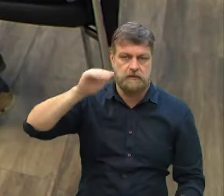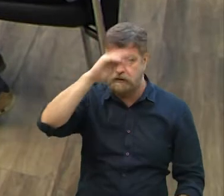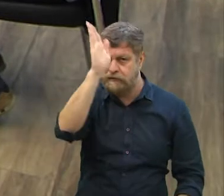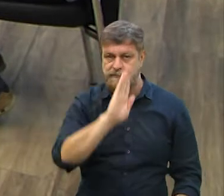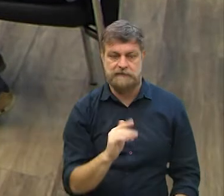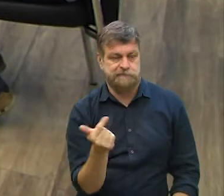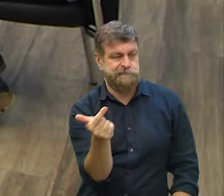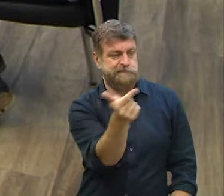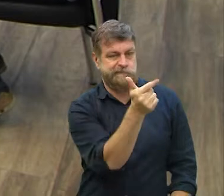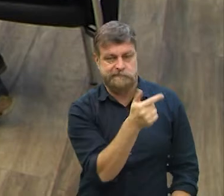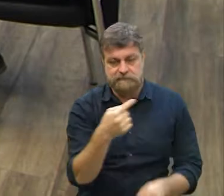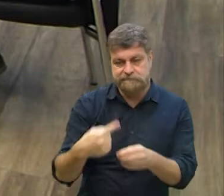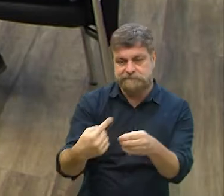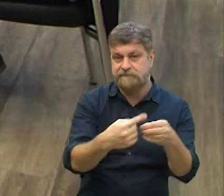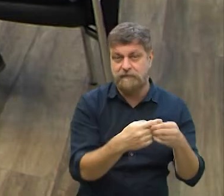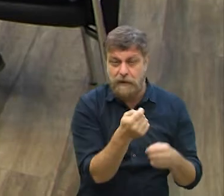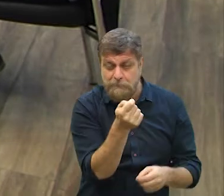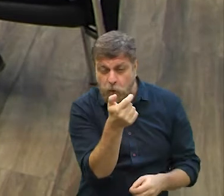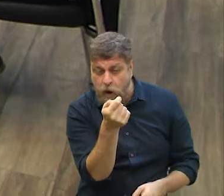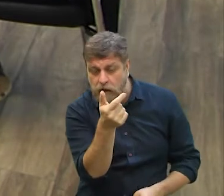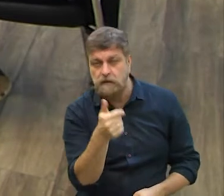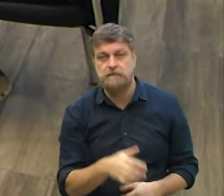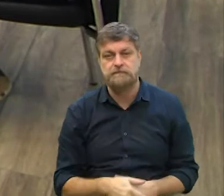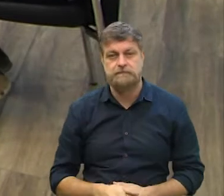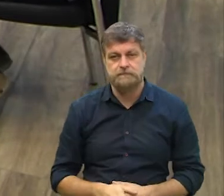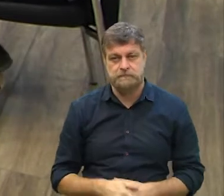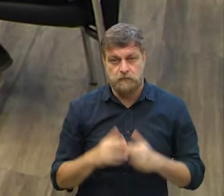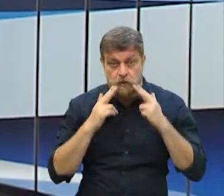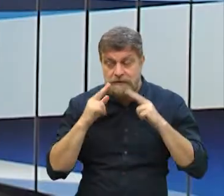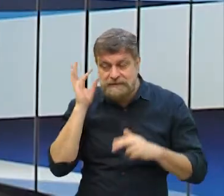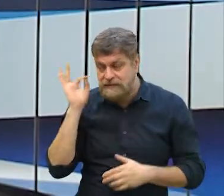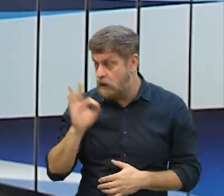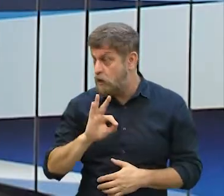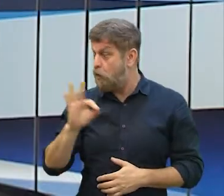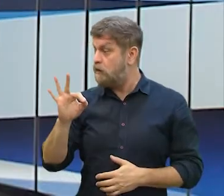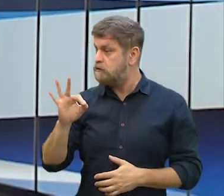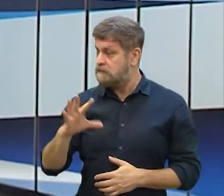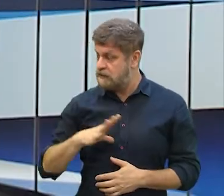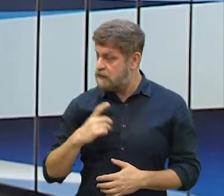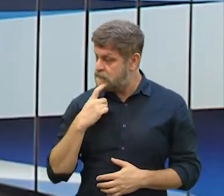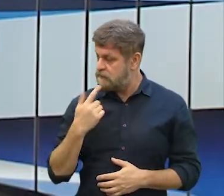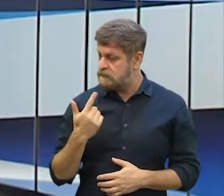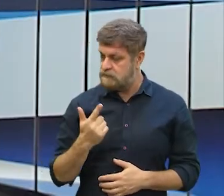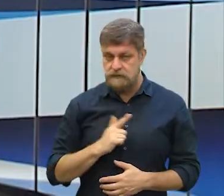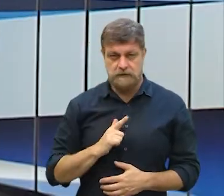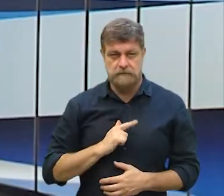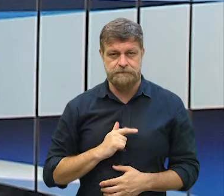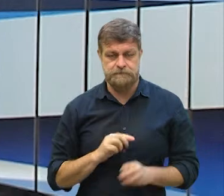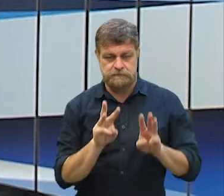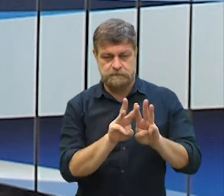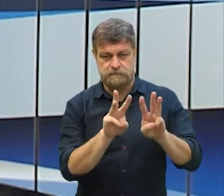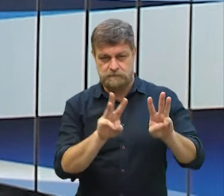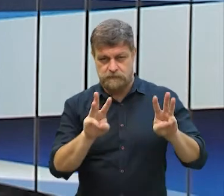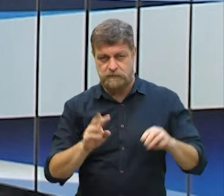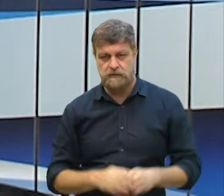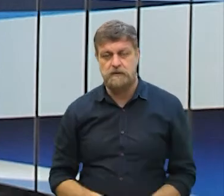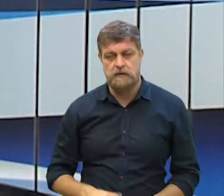país. Mais uma ótima notícia, então, dada pelo Alexandre. Vereador Paulo Haddad, no site